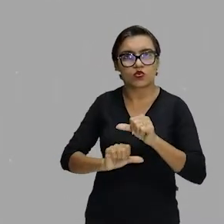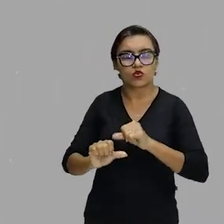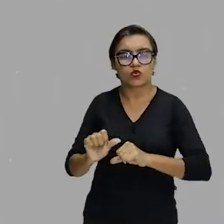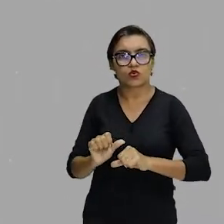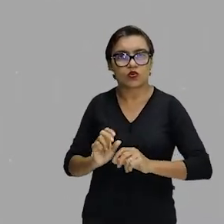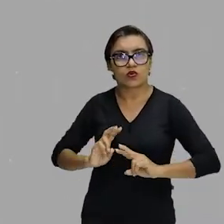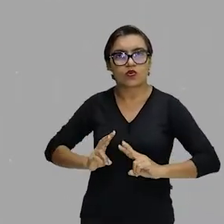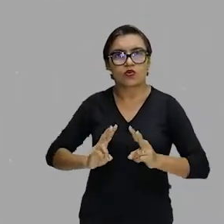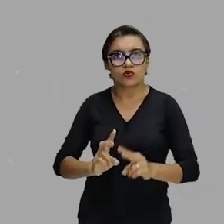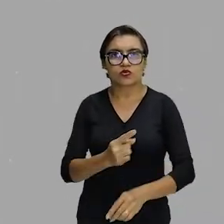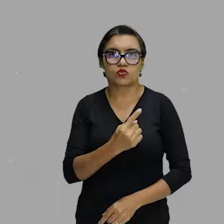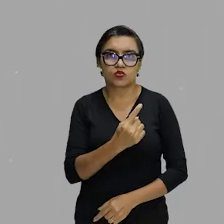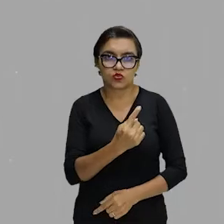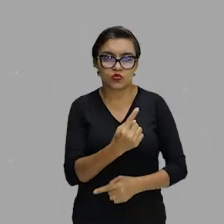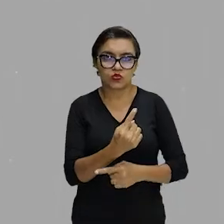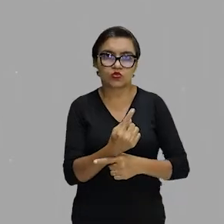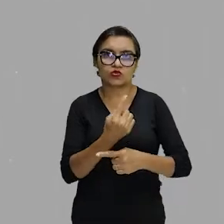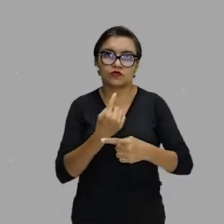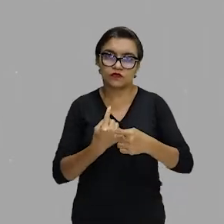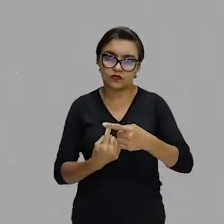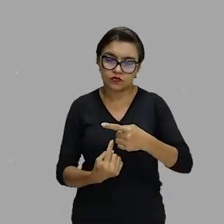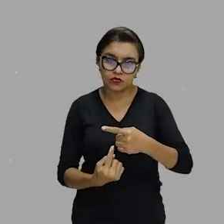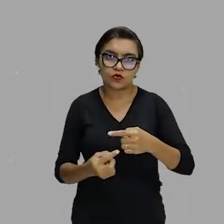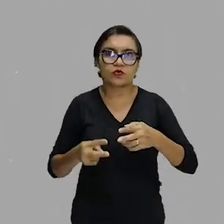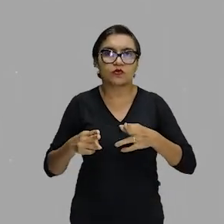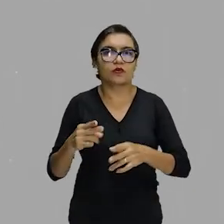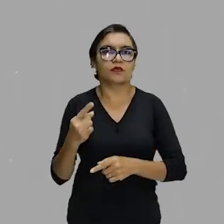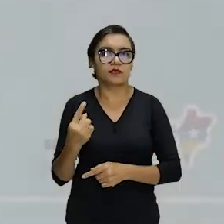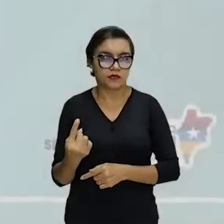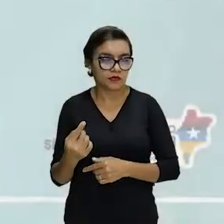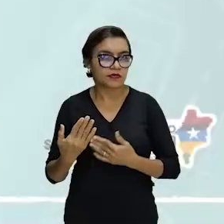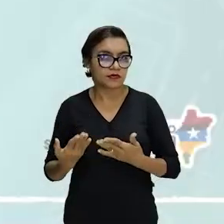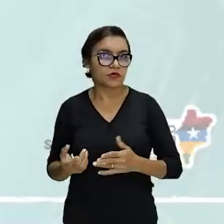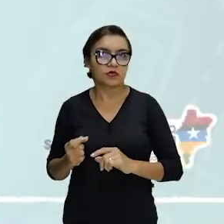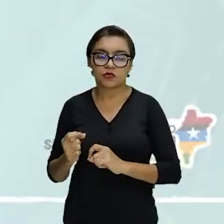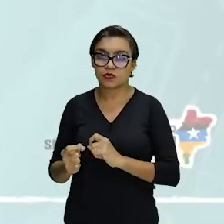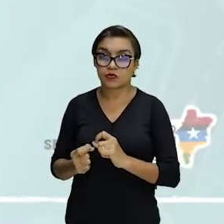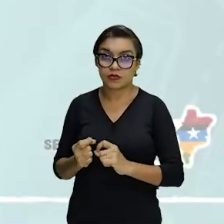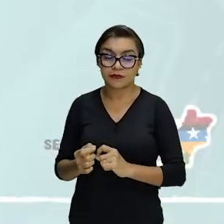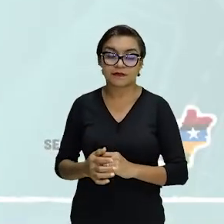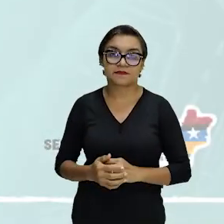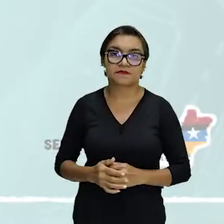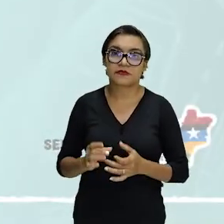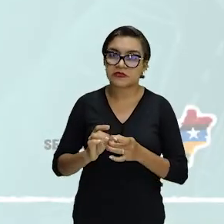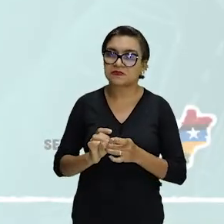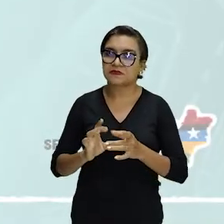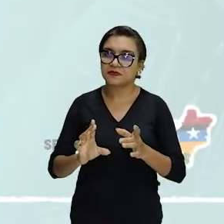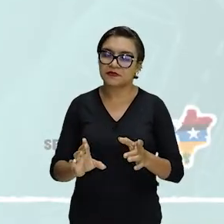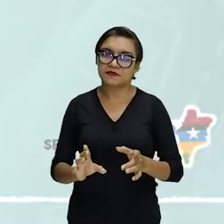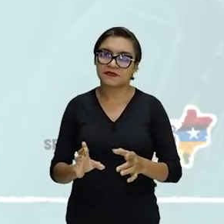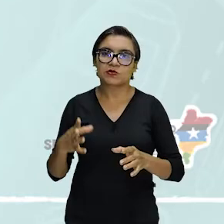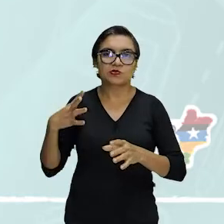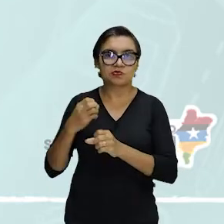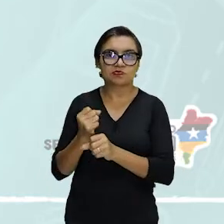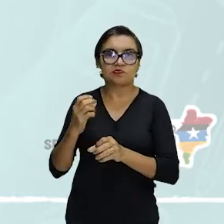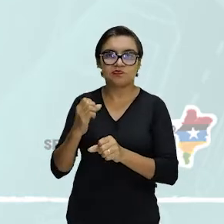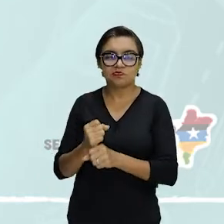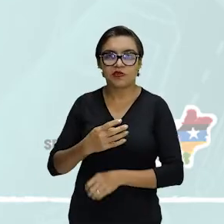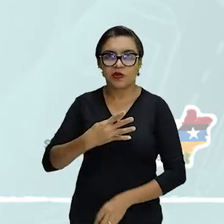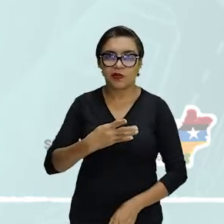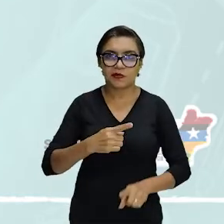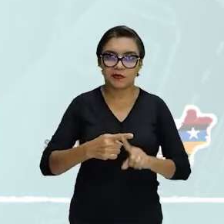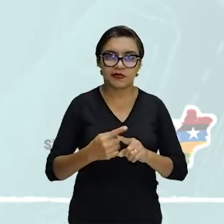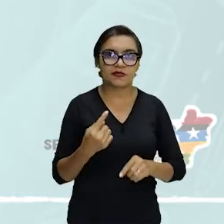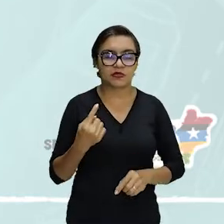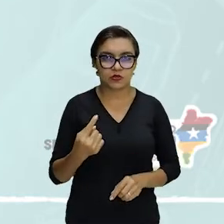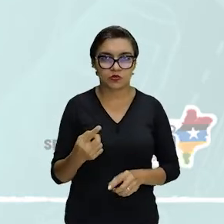continuar 1 dividido por 1, que vai continuar dando 1, não é isso? Então, isso me permite fazer essa soma, 4 mais 1,